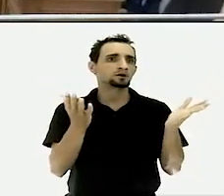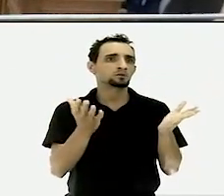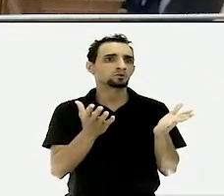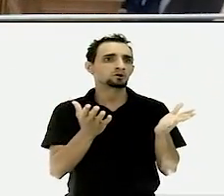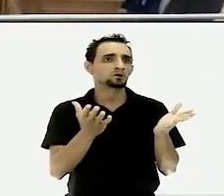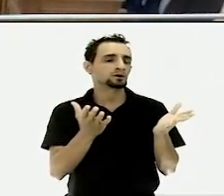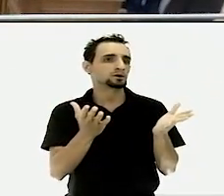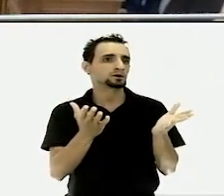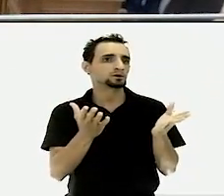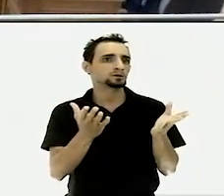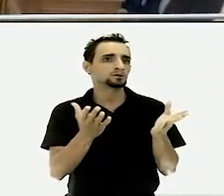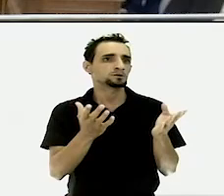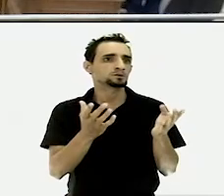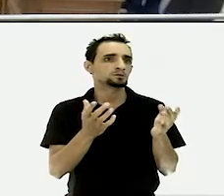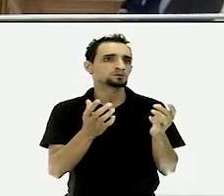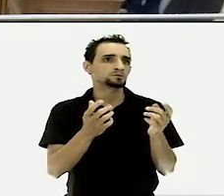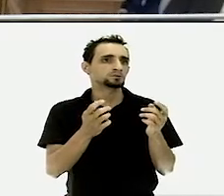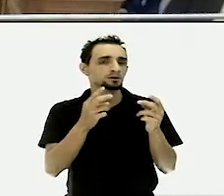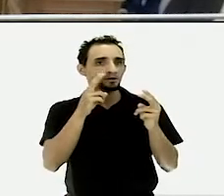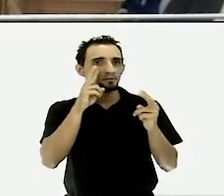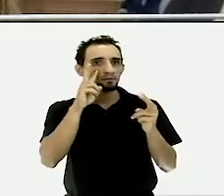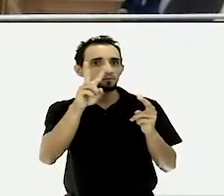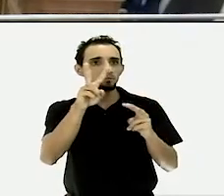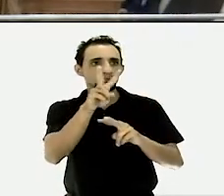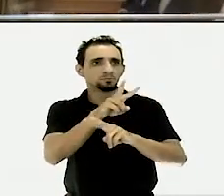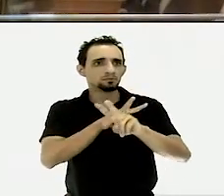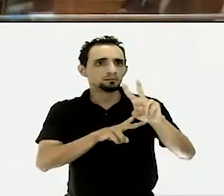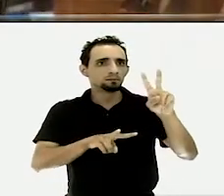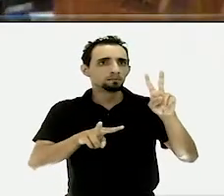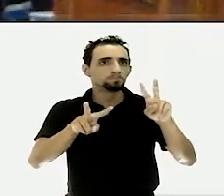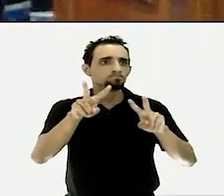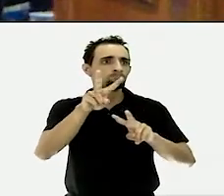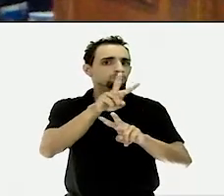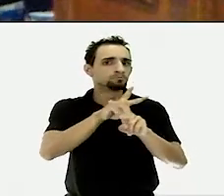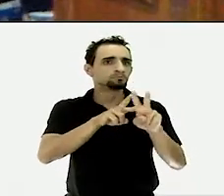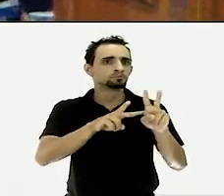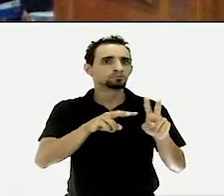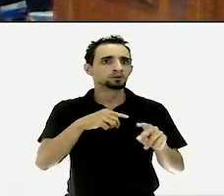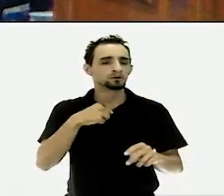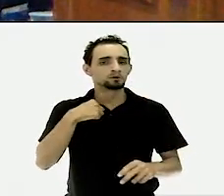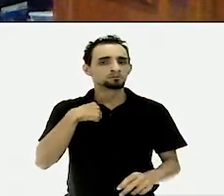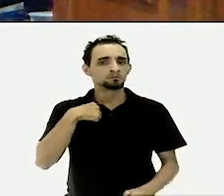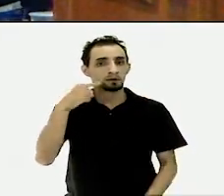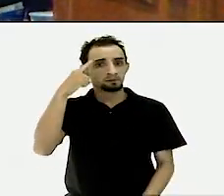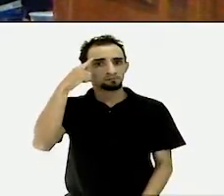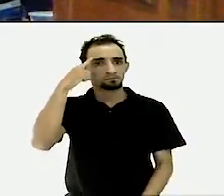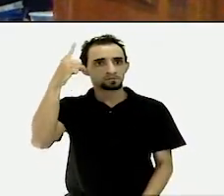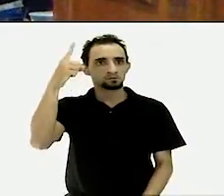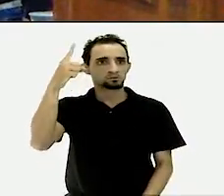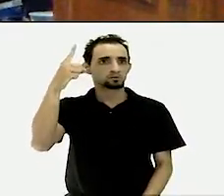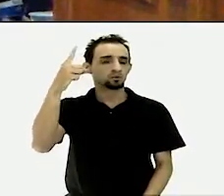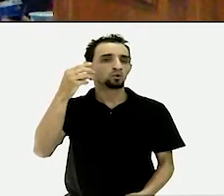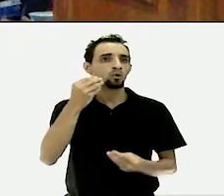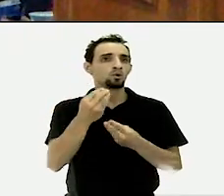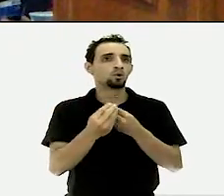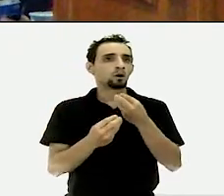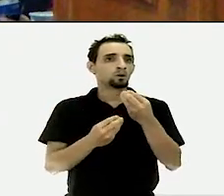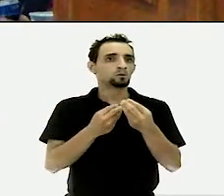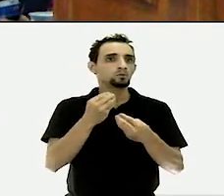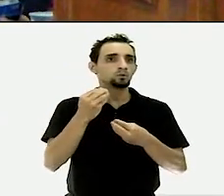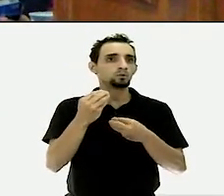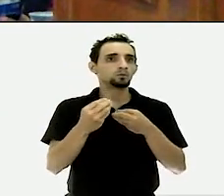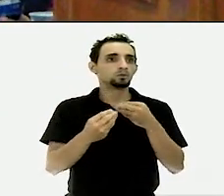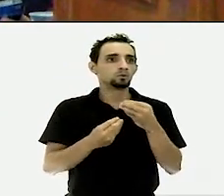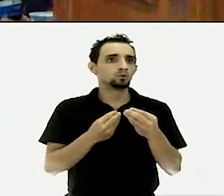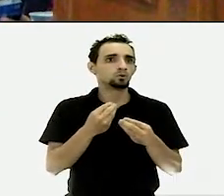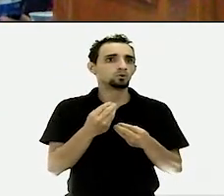que eu morava ali. Aí, vendo aquela cena, eu fiz um projeto que as construções, daqui por diante, porque nunca